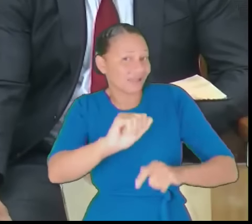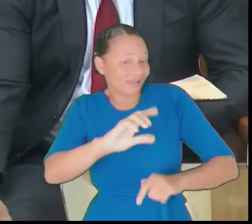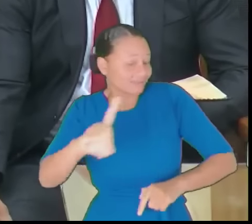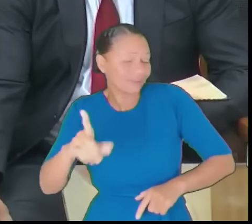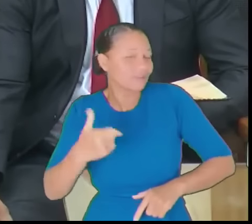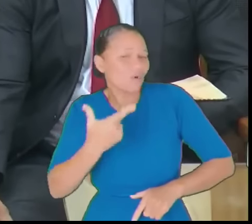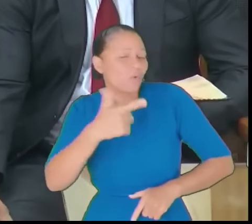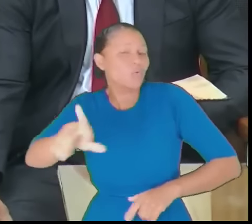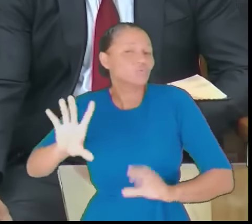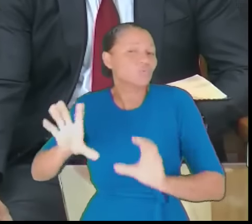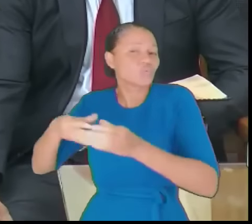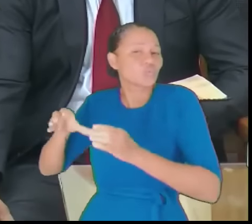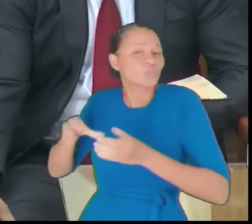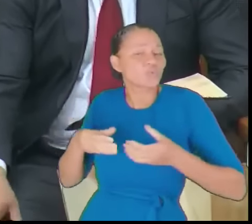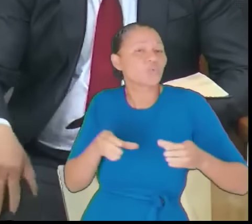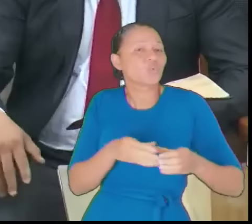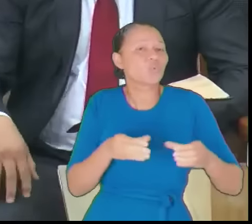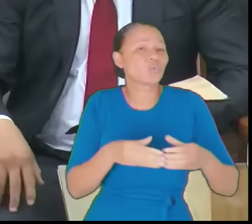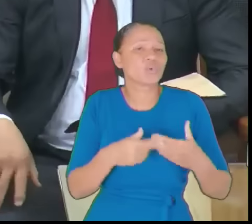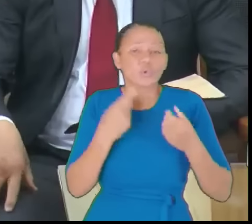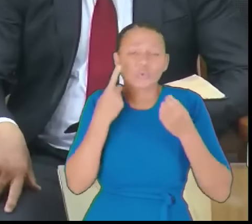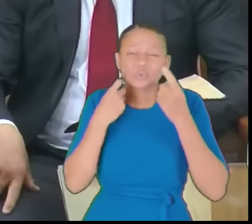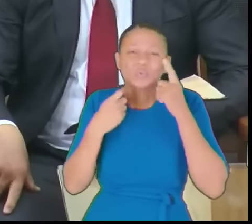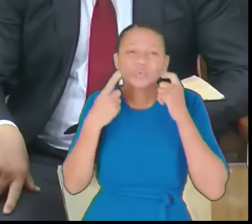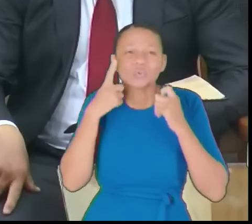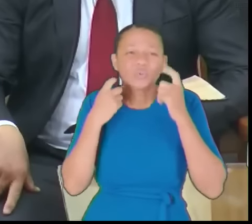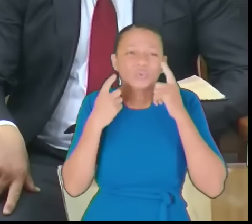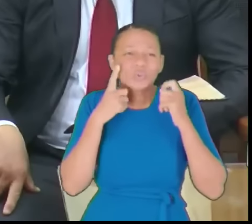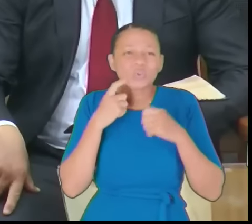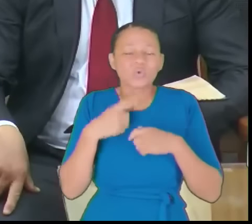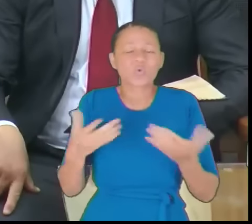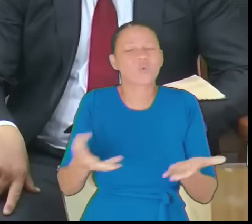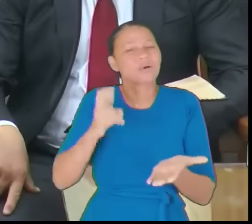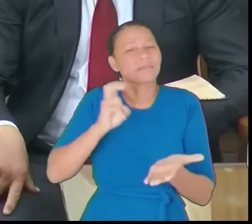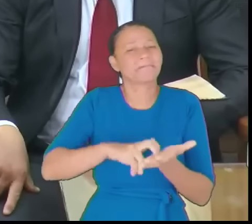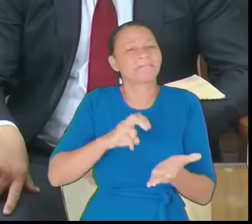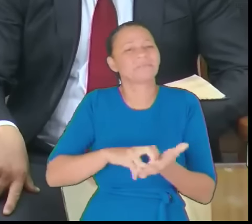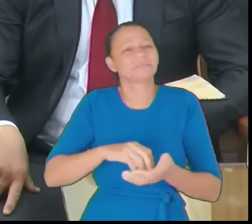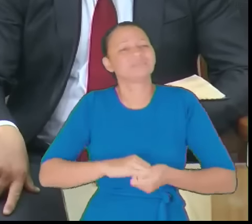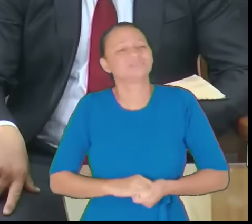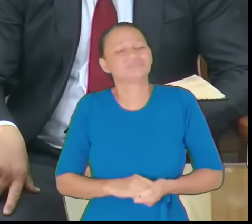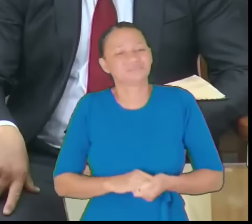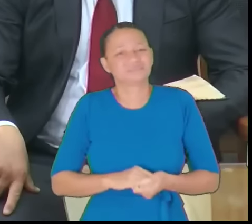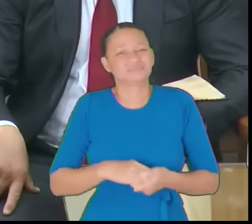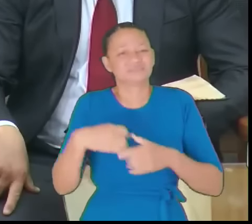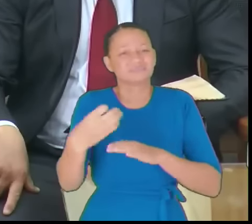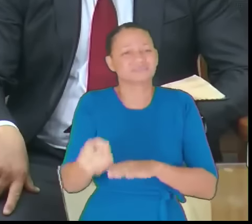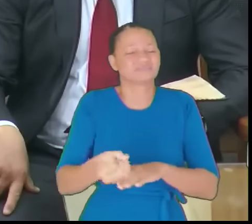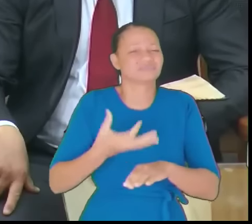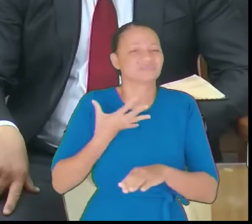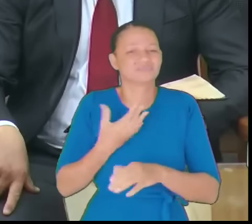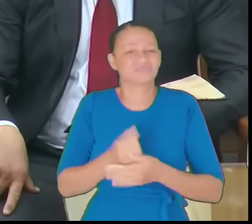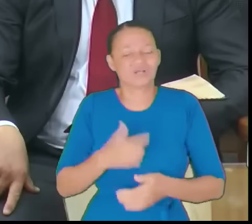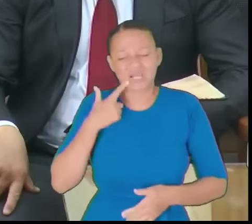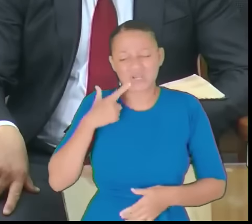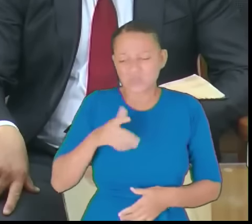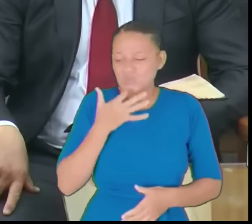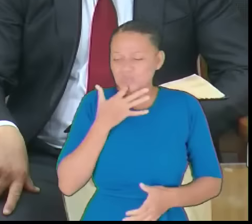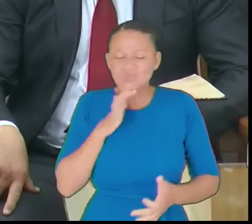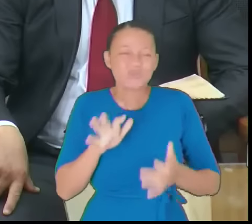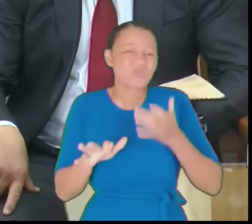outros grupos denominacionais. Mas eu choro. Eu ainda hoje pela manhã. Abri um e estava uma língua que eu não